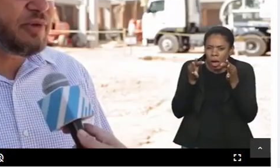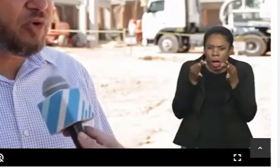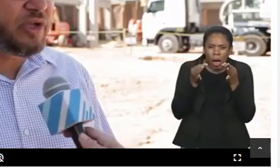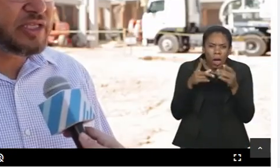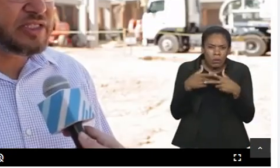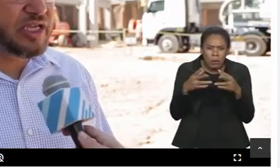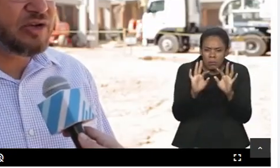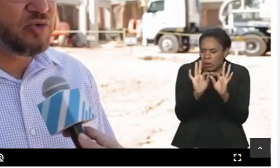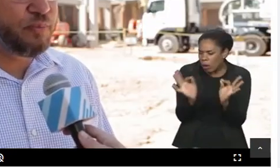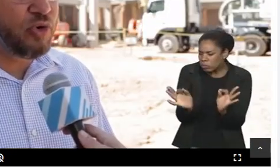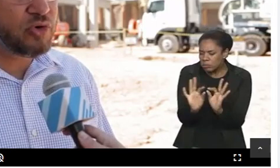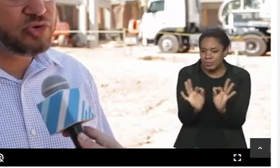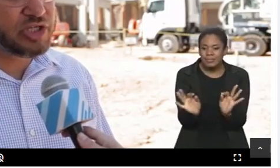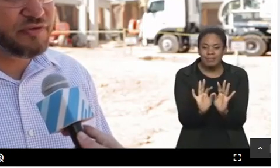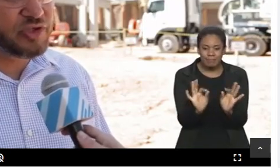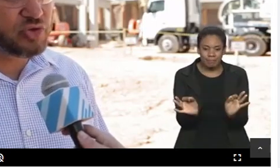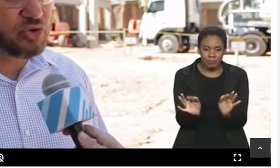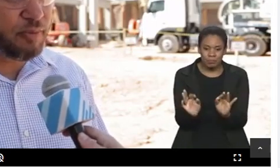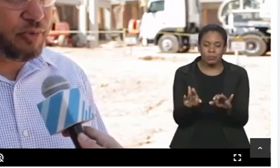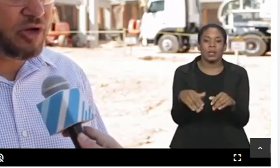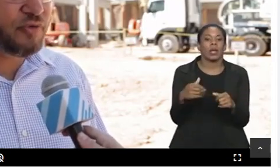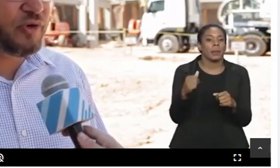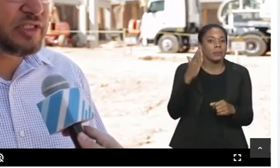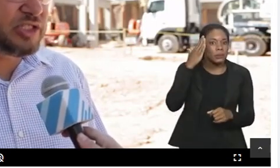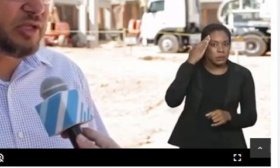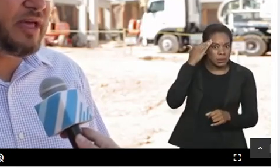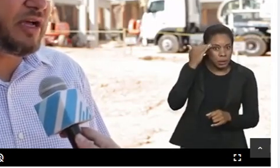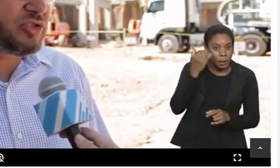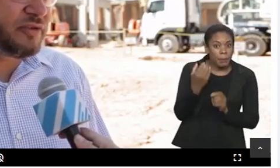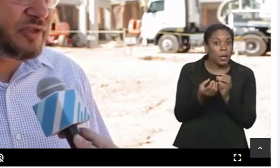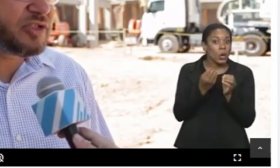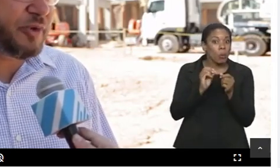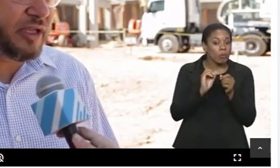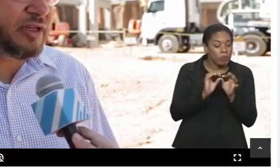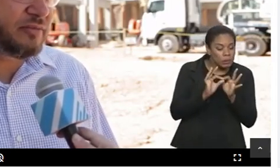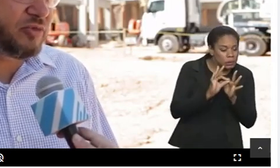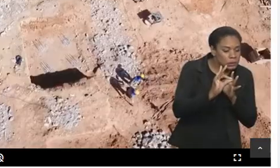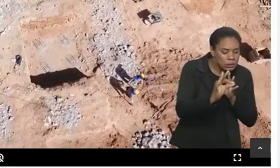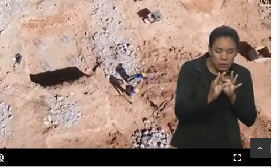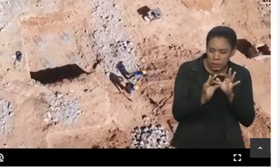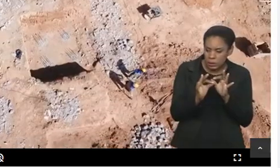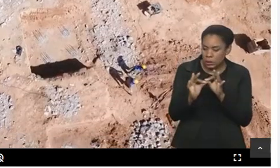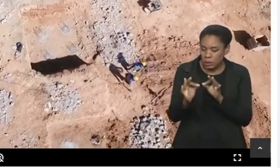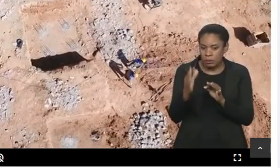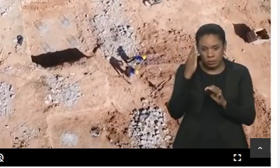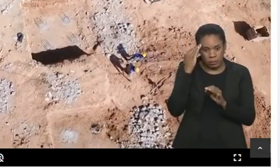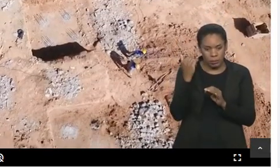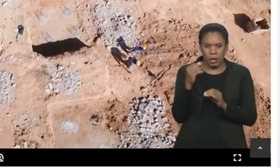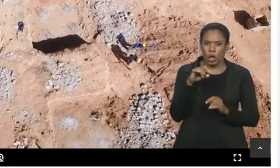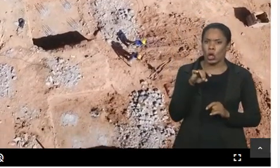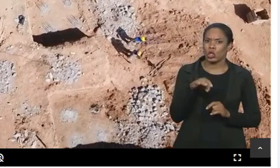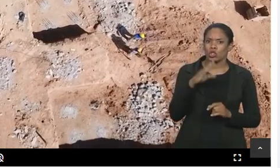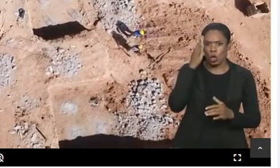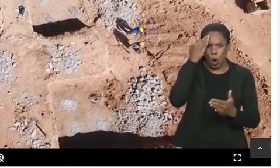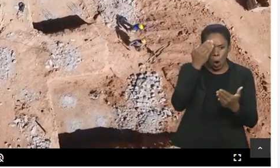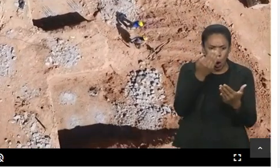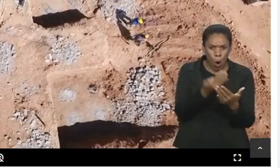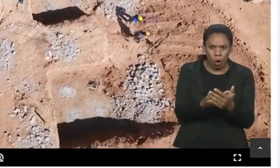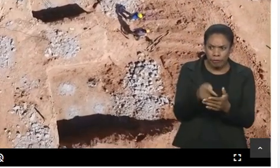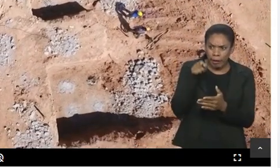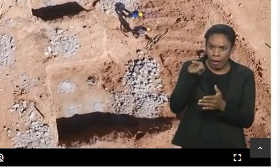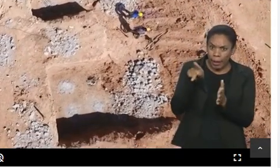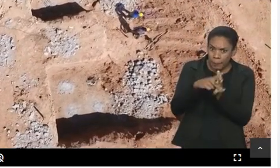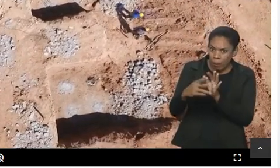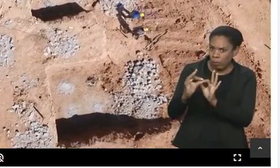detalhe. Nós temos que conhecer um pouco do serviço do topógrafo antes de liberar os serviços para ele. A gente não pode somente confiar no serviço que ele